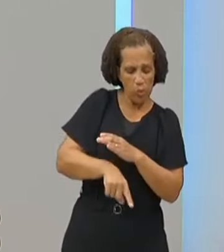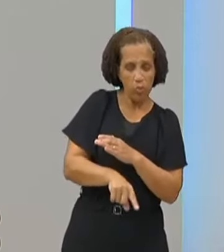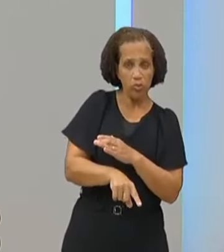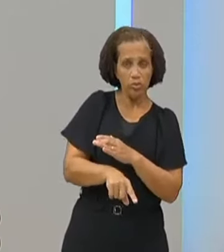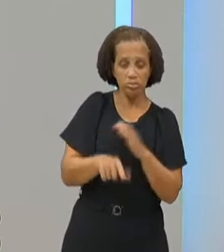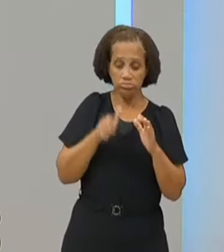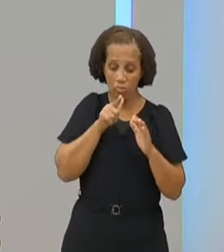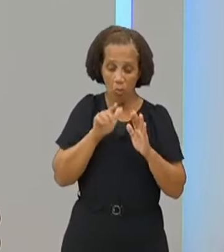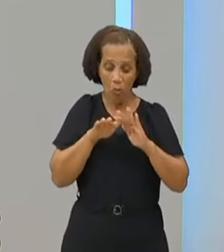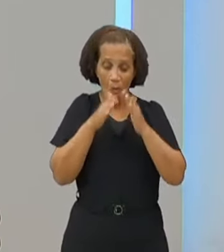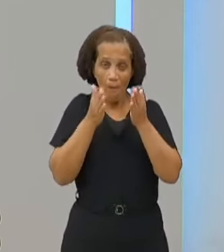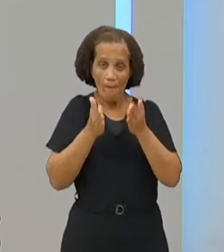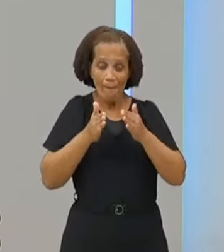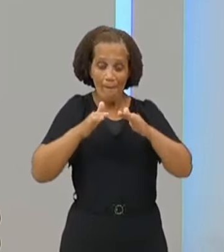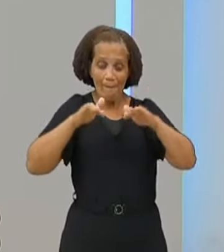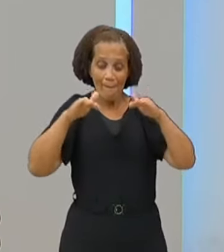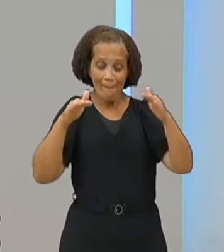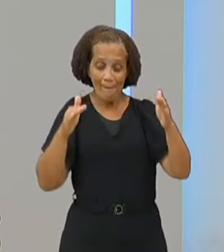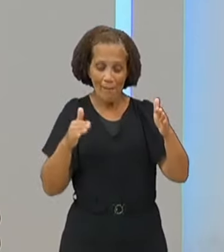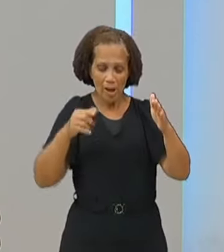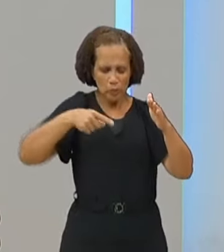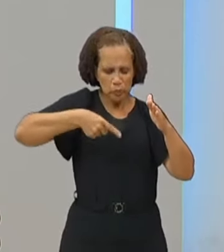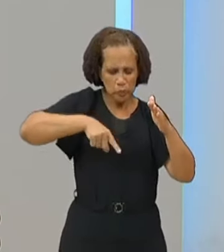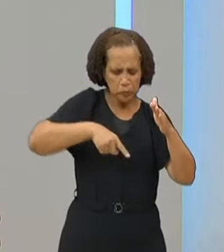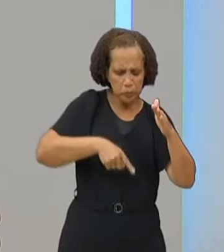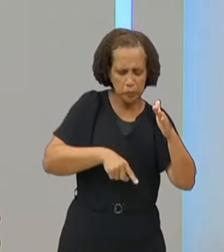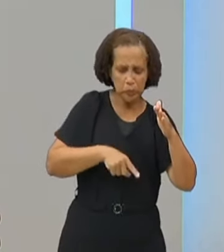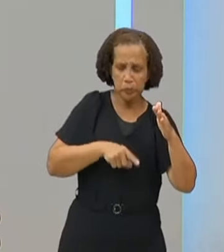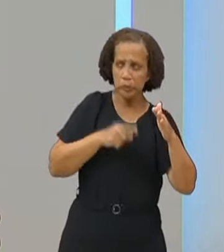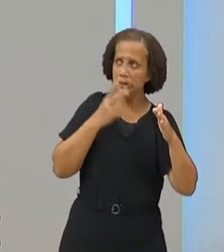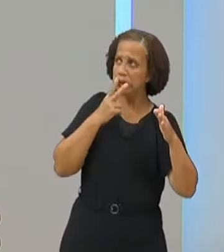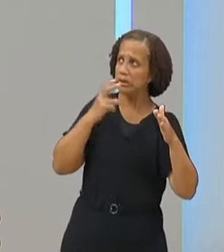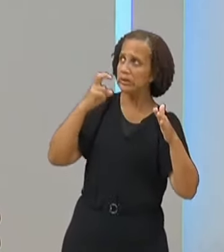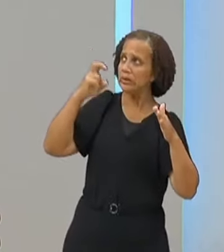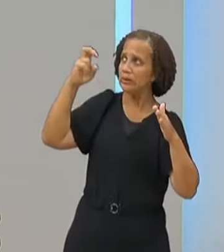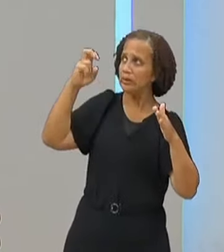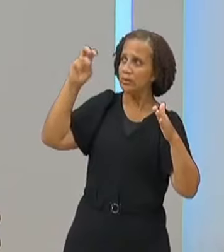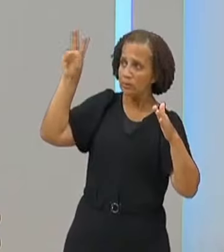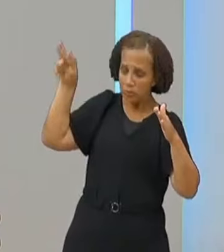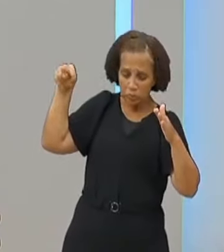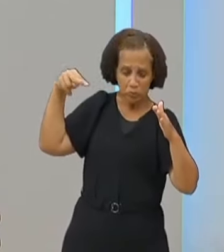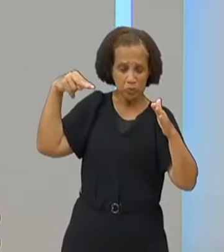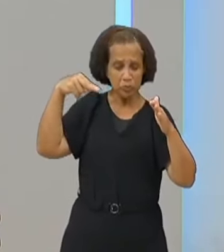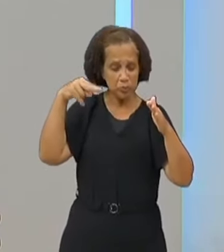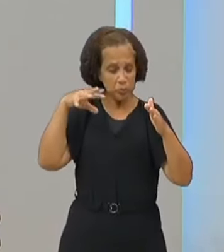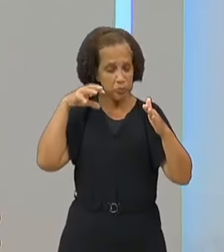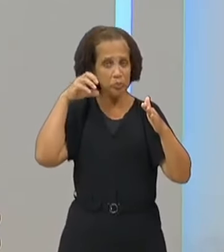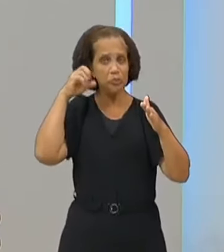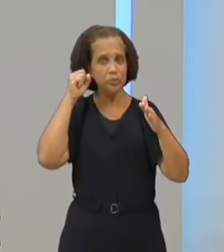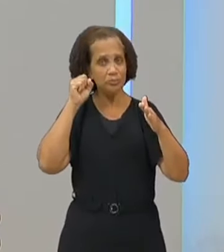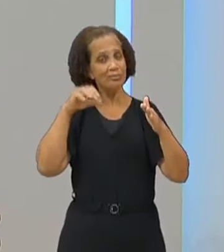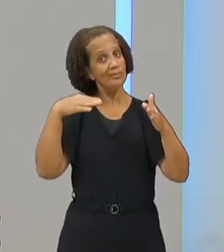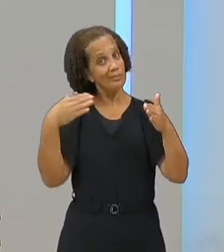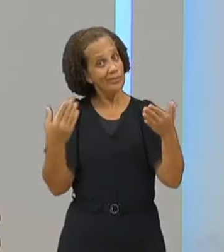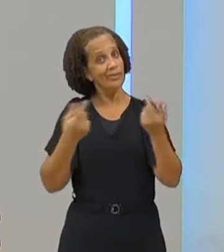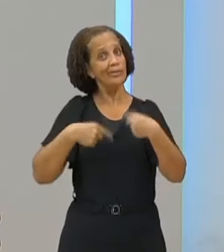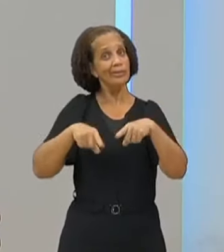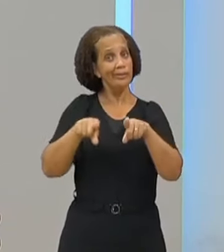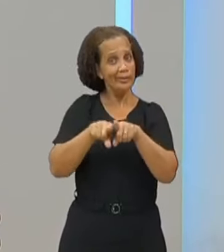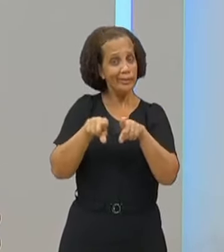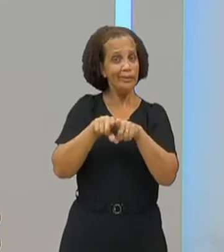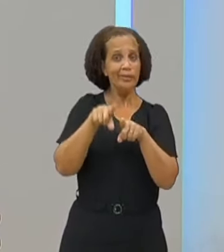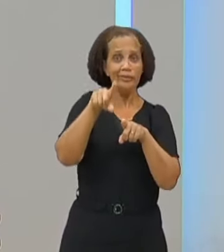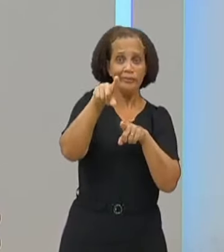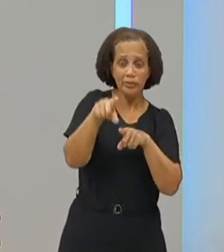dos mares, dentro do grande peixe, ele clamou e Deus ouviu. Aleluia! Então, onde quer que você esteja,